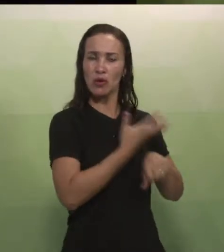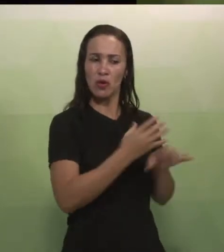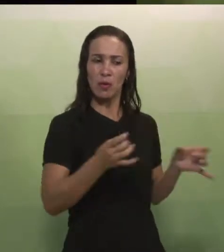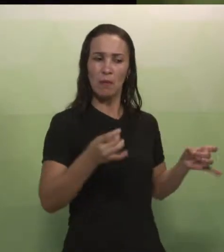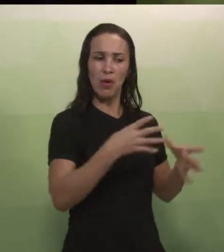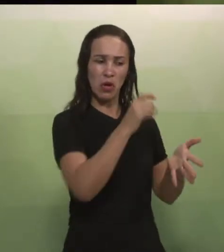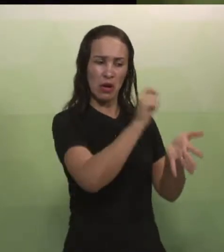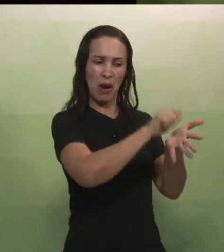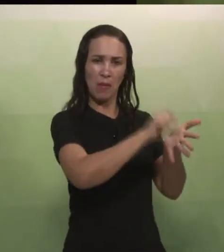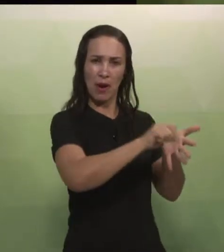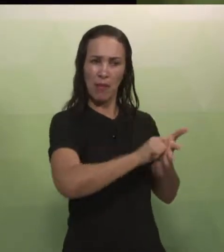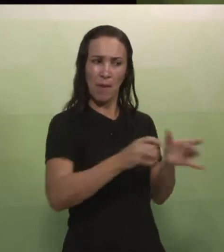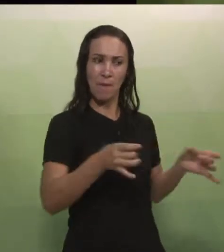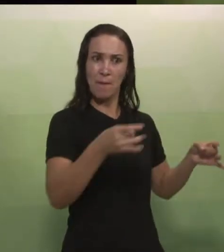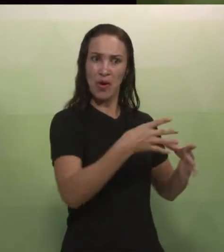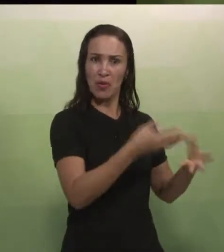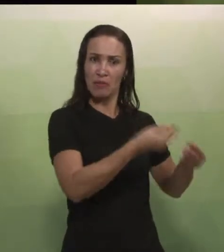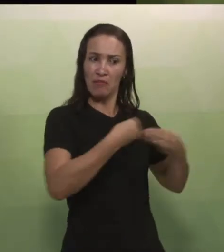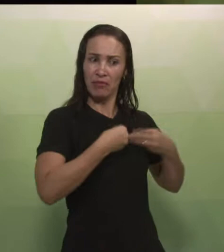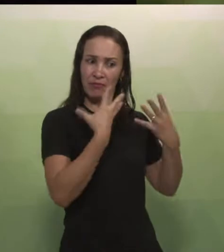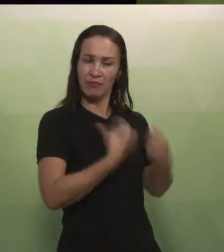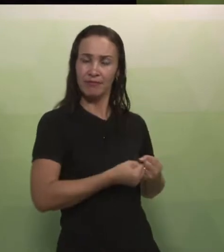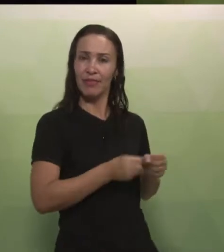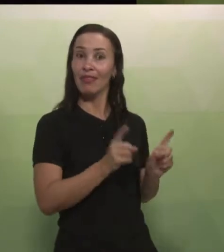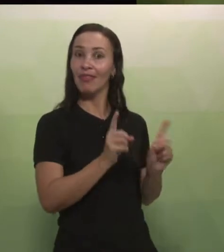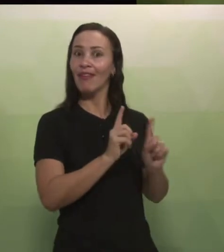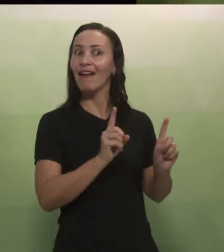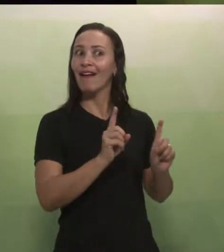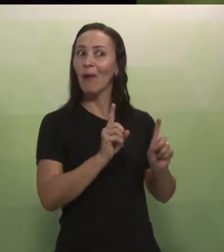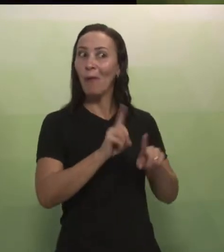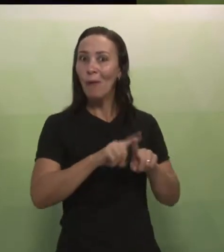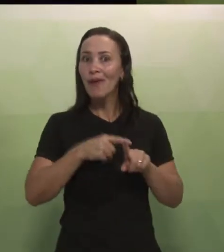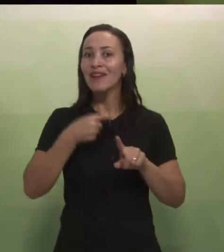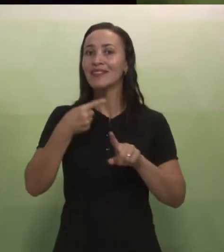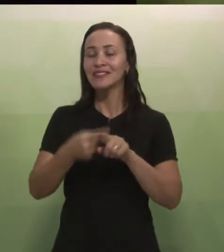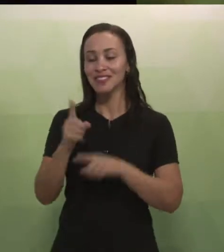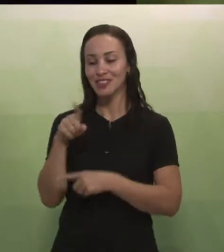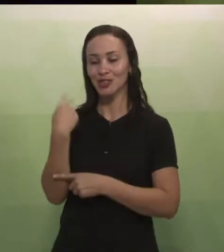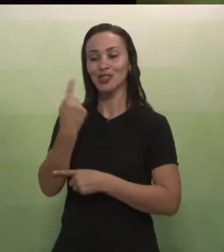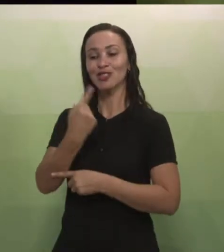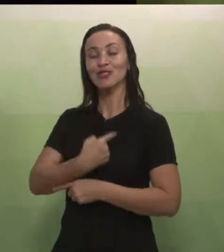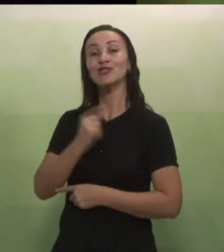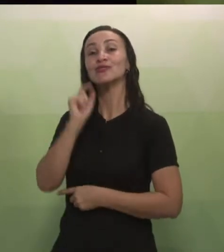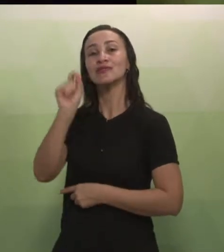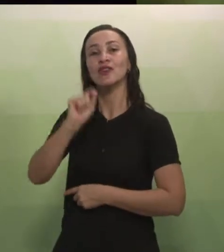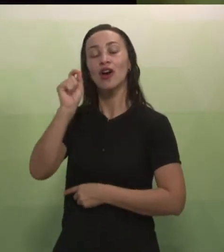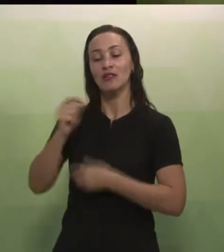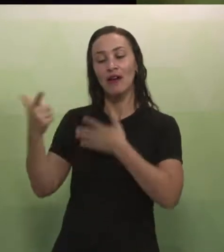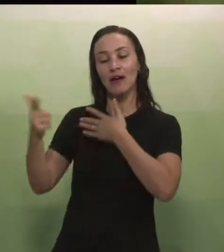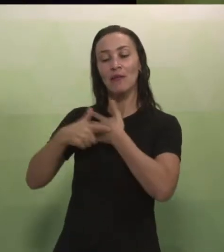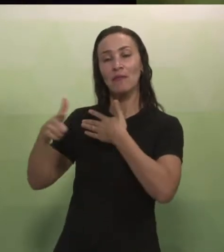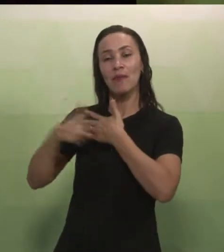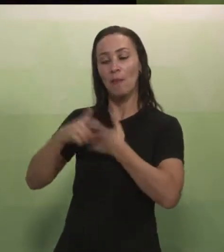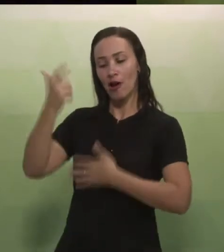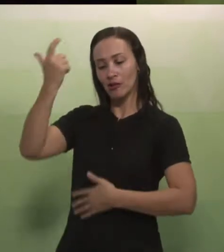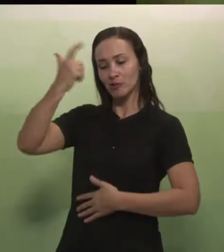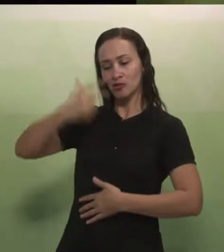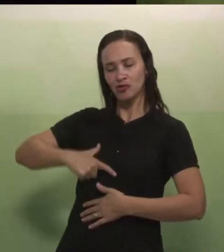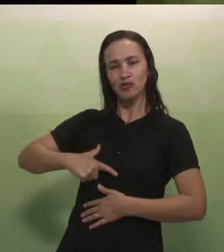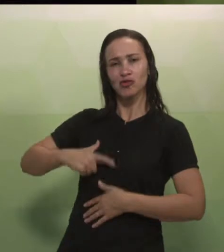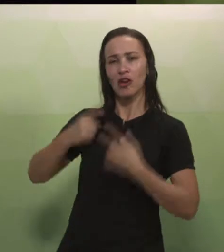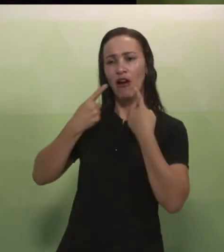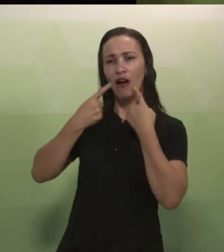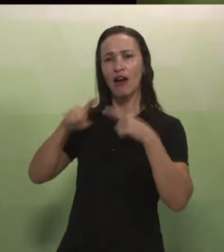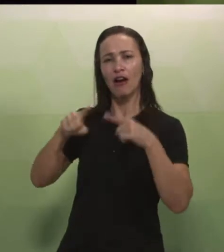conteudinho ali, escritinho, prontinho, bonitinho, mas de nós exercermos nosso papel de